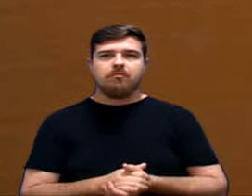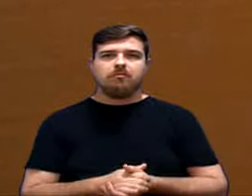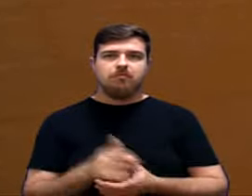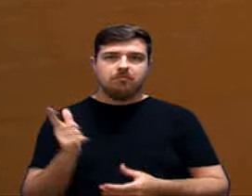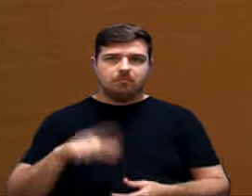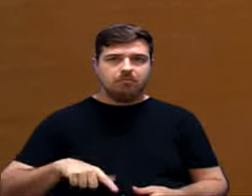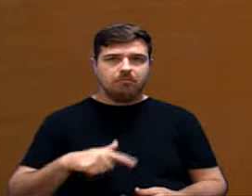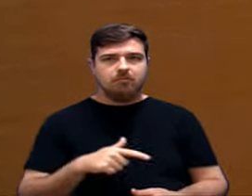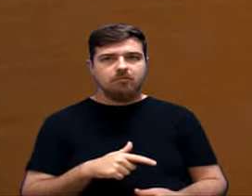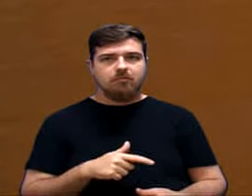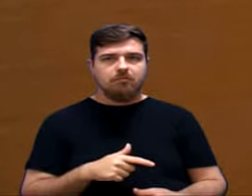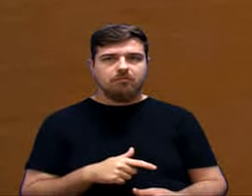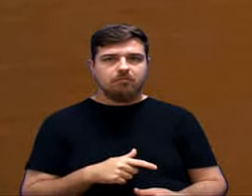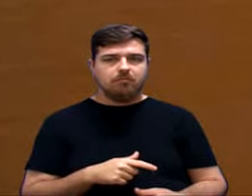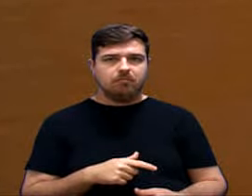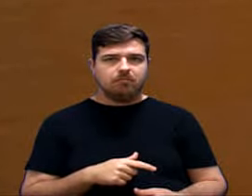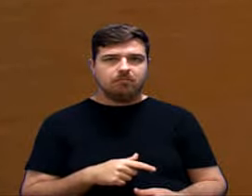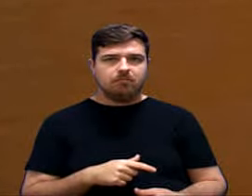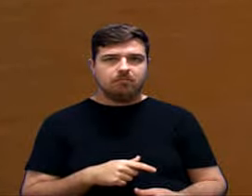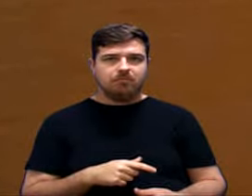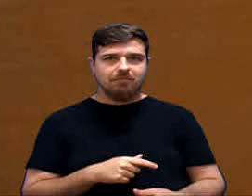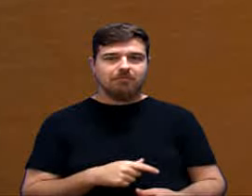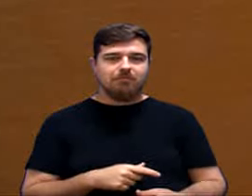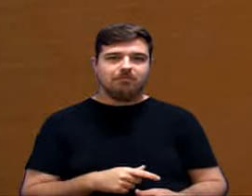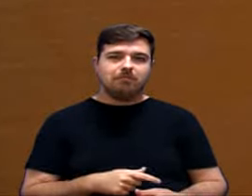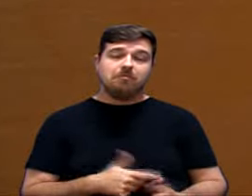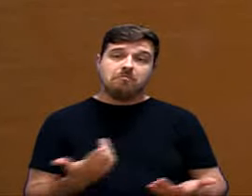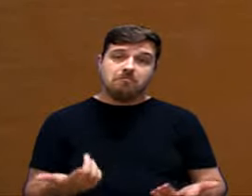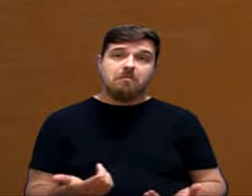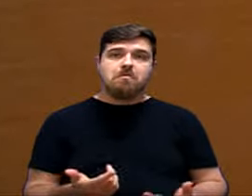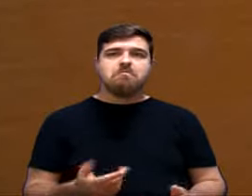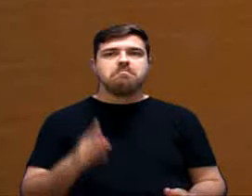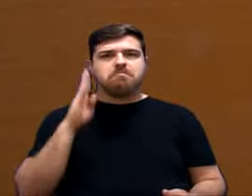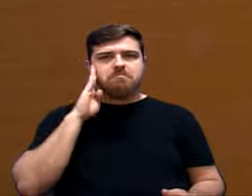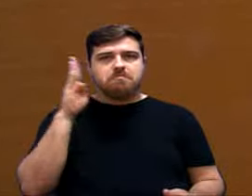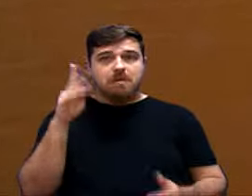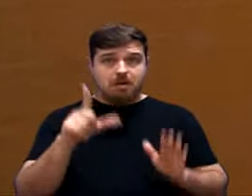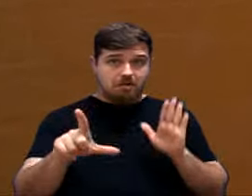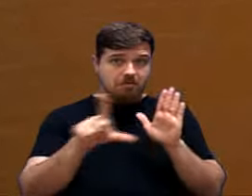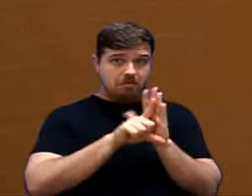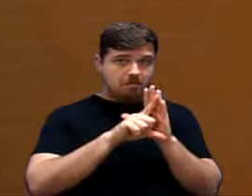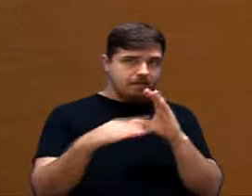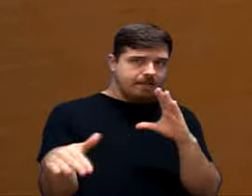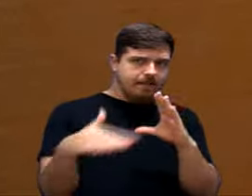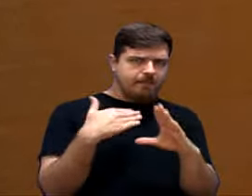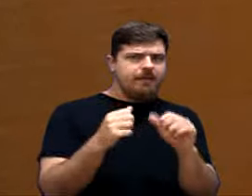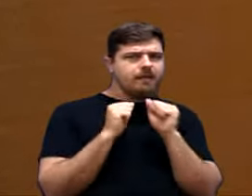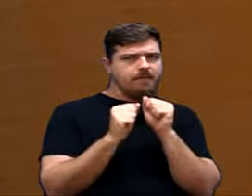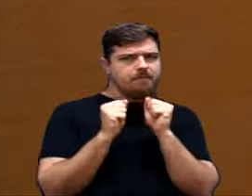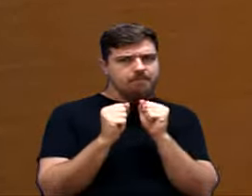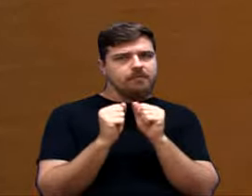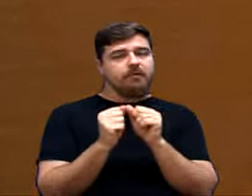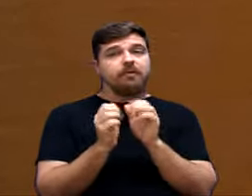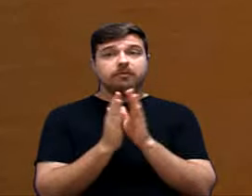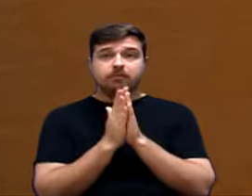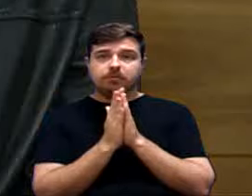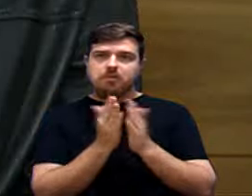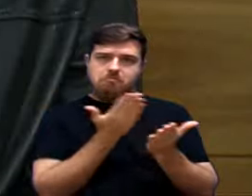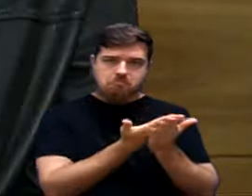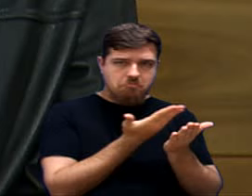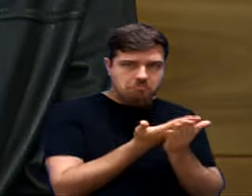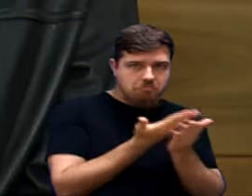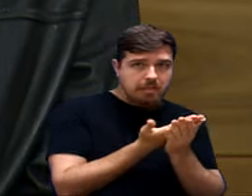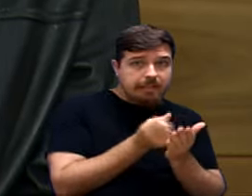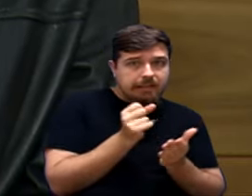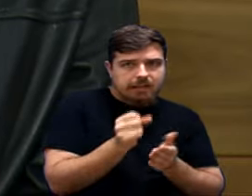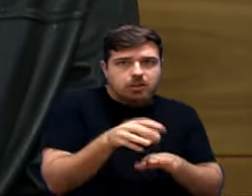sugestão na realidade acho que o ideal é encaminhar essa lei para mim para eu para eu dar uma estudada e realmente para se eu